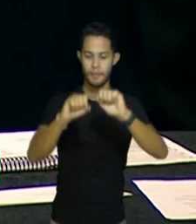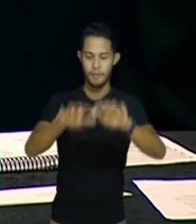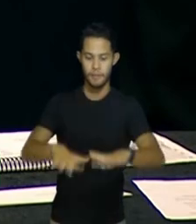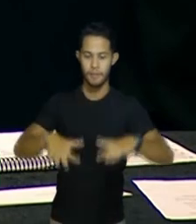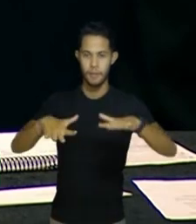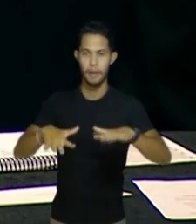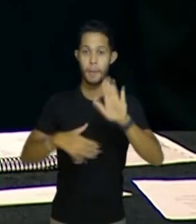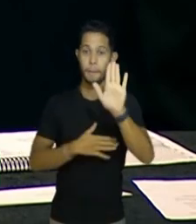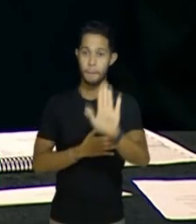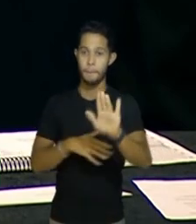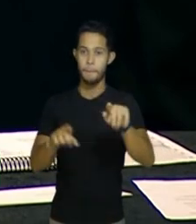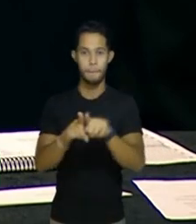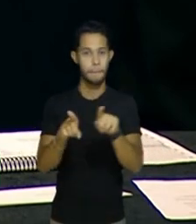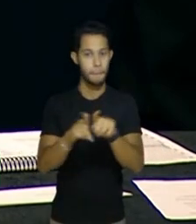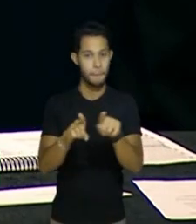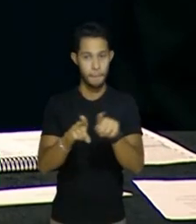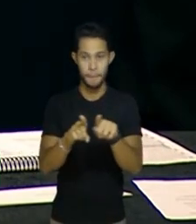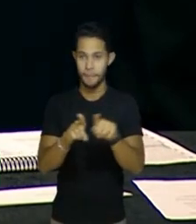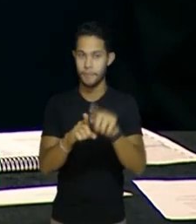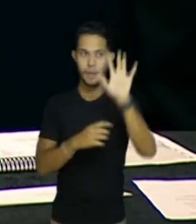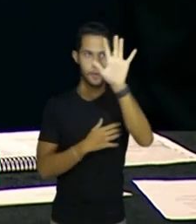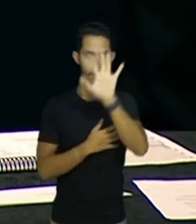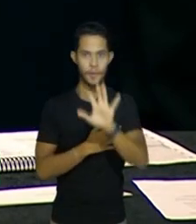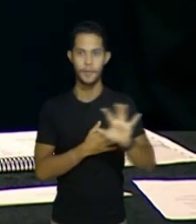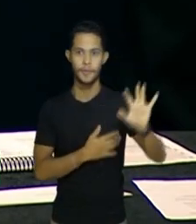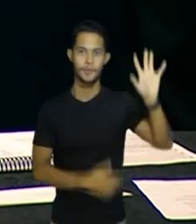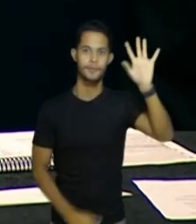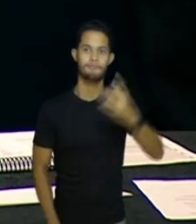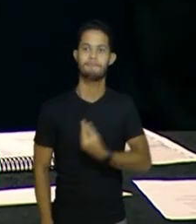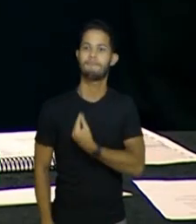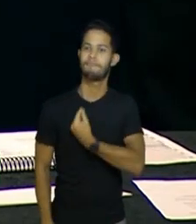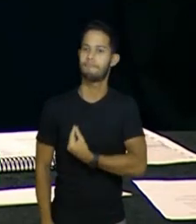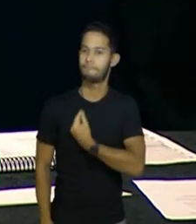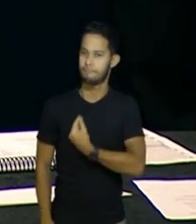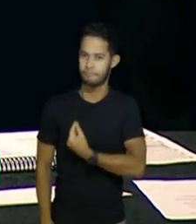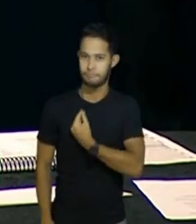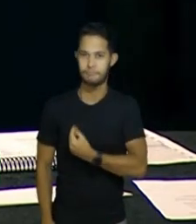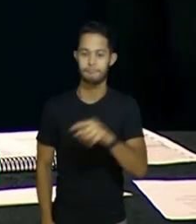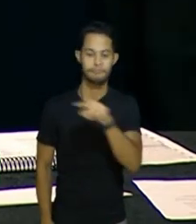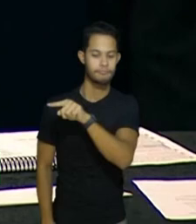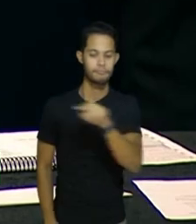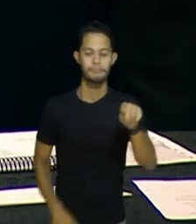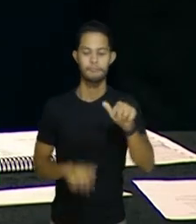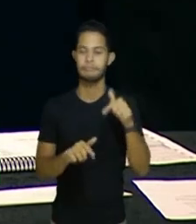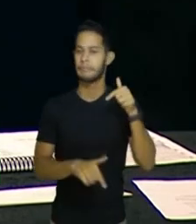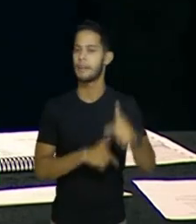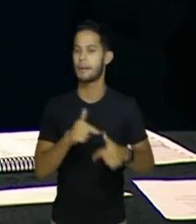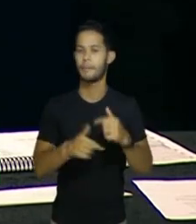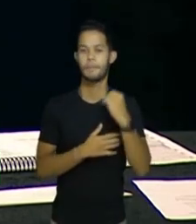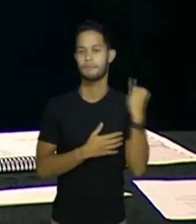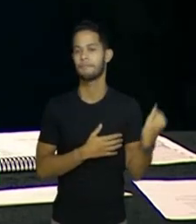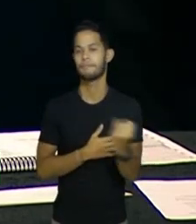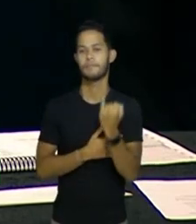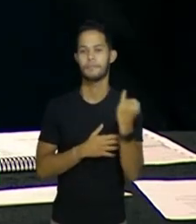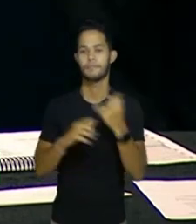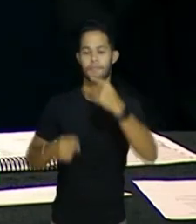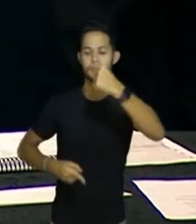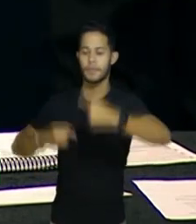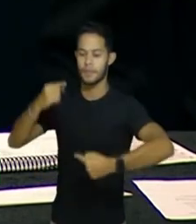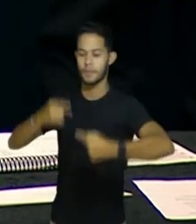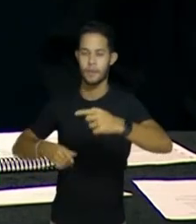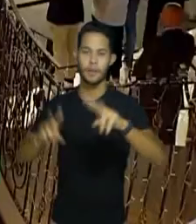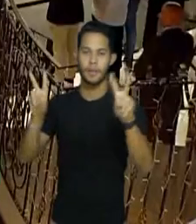tudo, também em toda esta grande região, pela presença do Parlamento, fazendo importantes discussões de temas que,